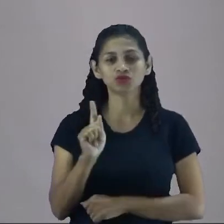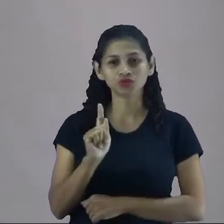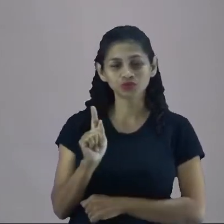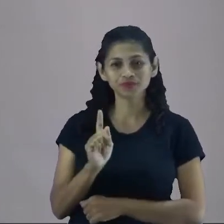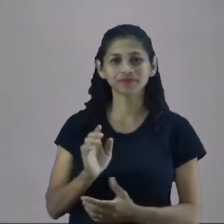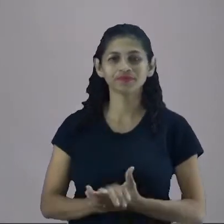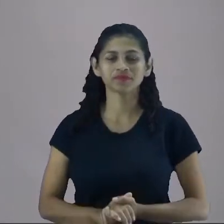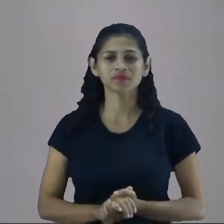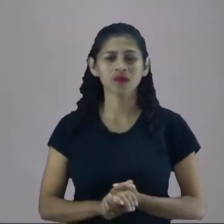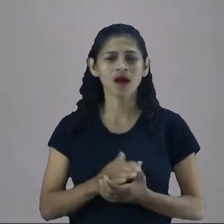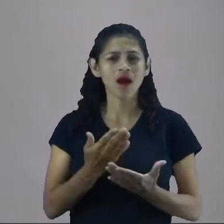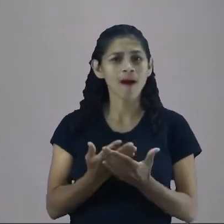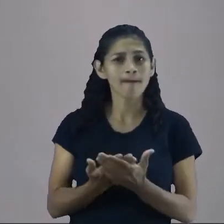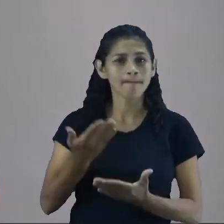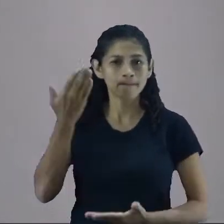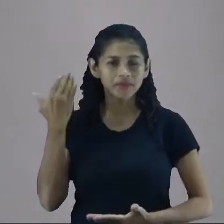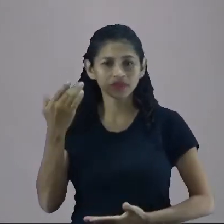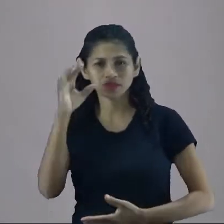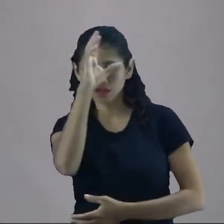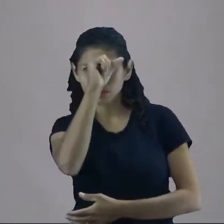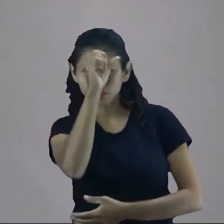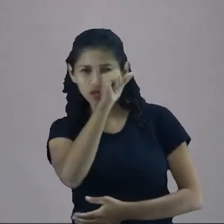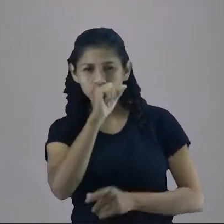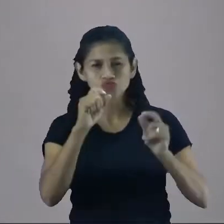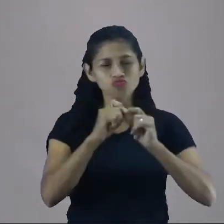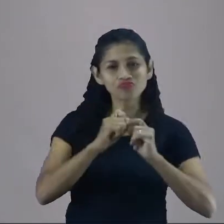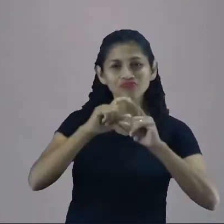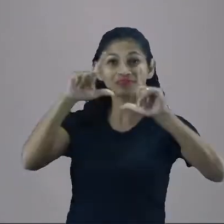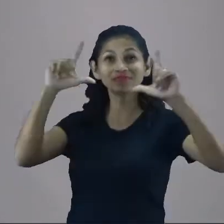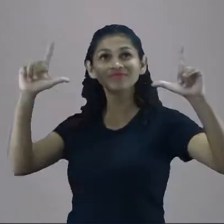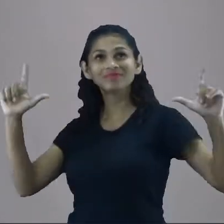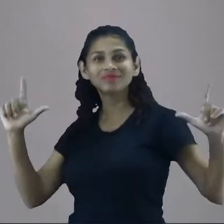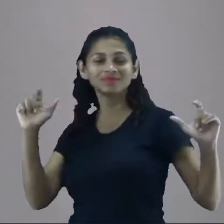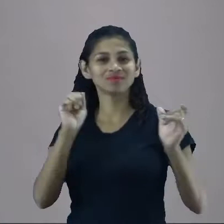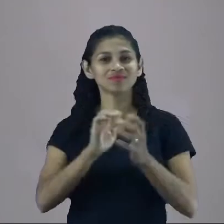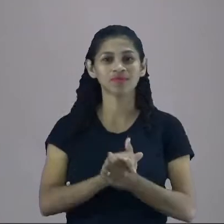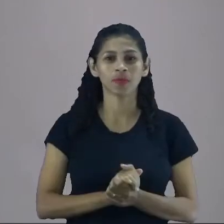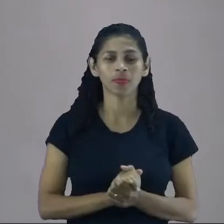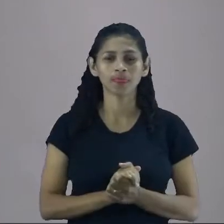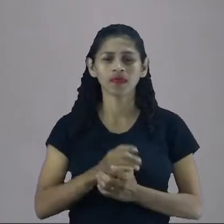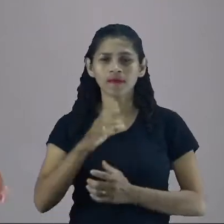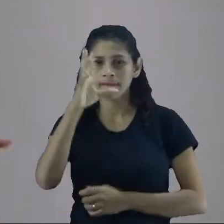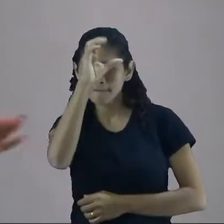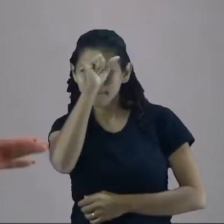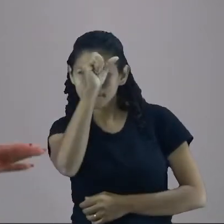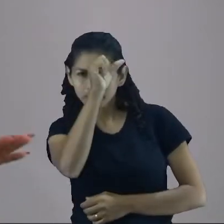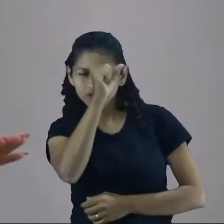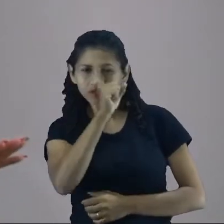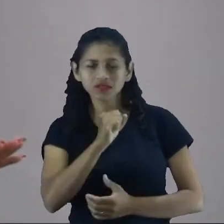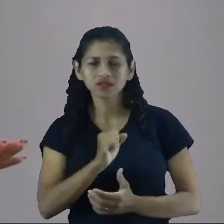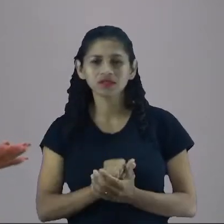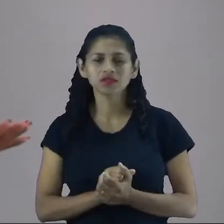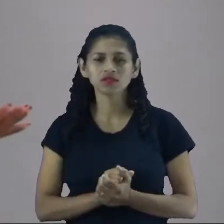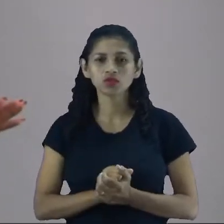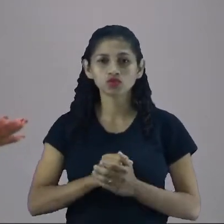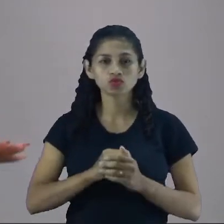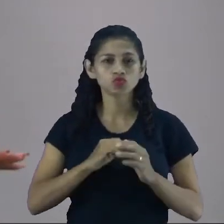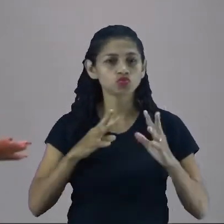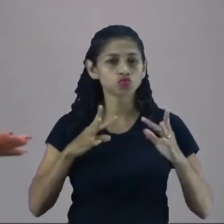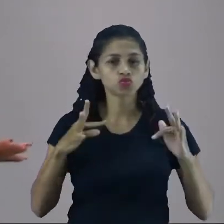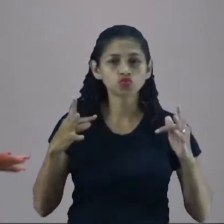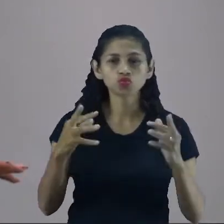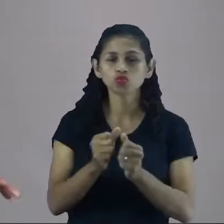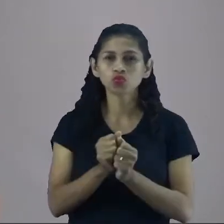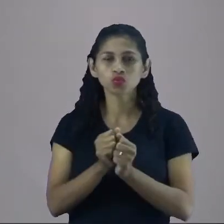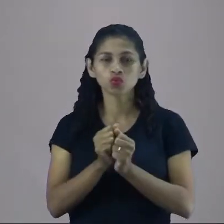aula passada, nós aprendemos sobre paisagem, né? Nós aprendemos que paisagem é tudo aquilo que os nossos olhos